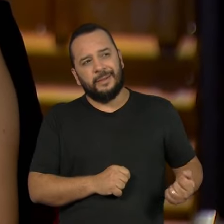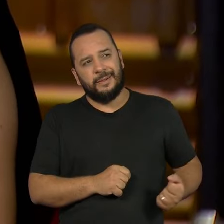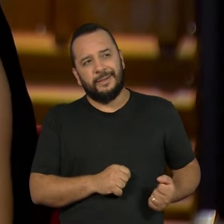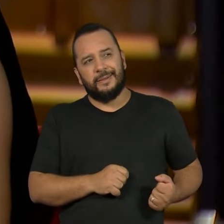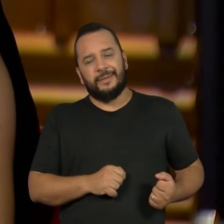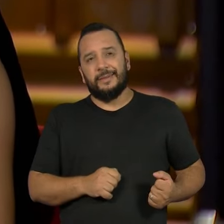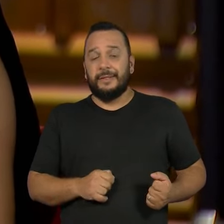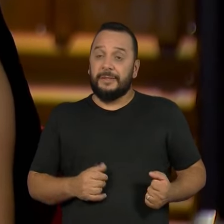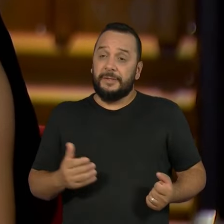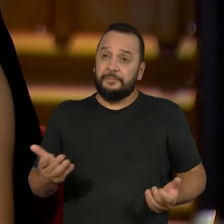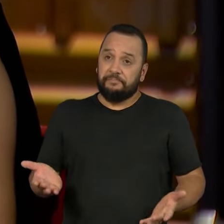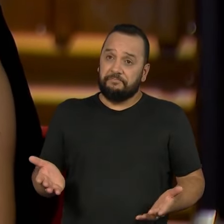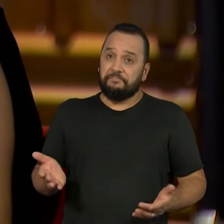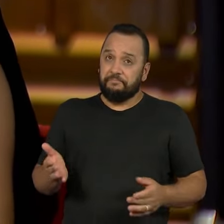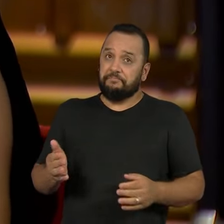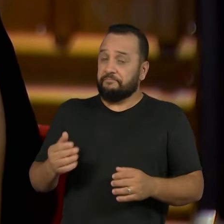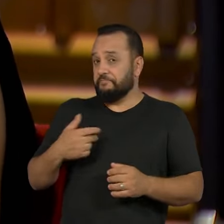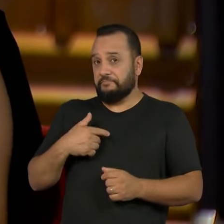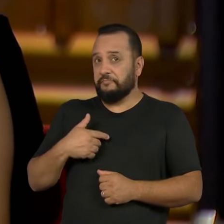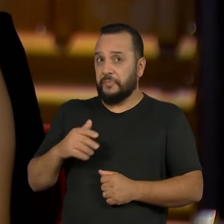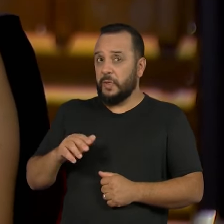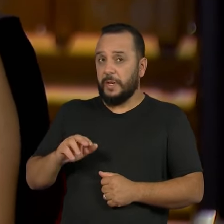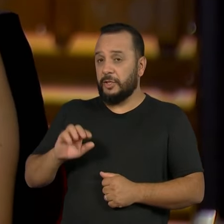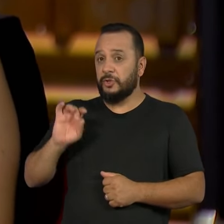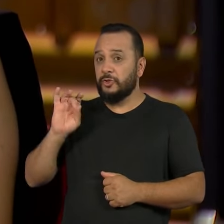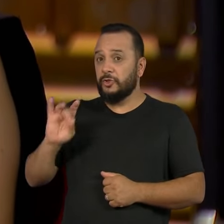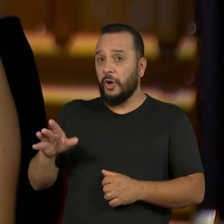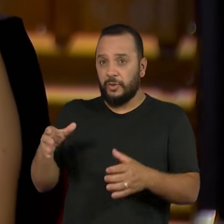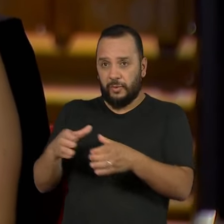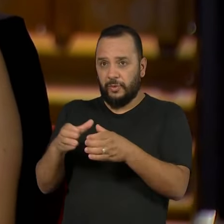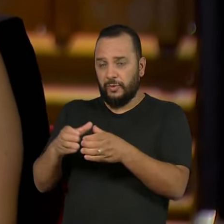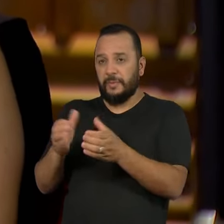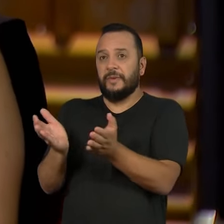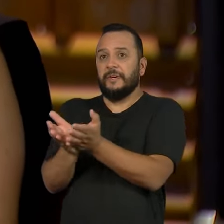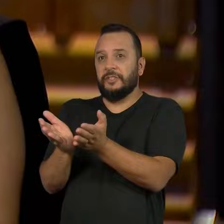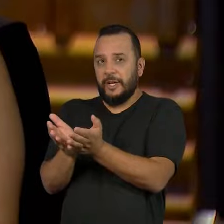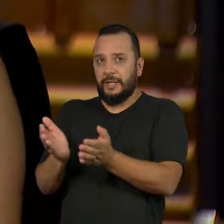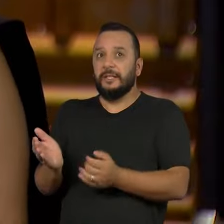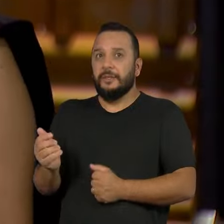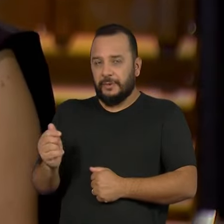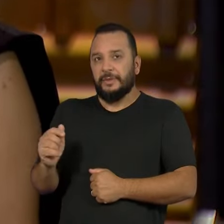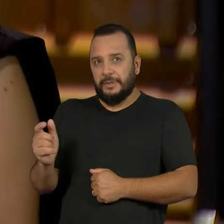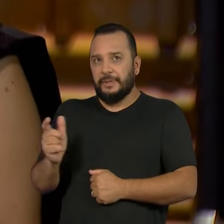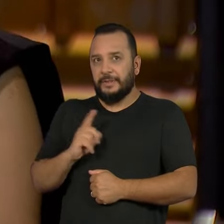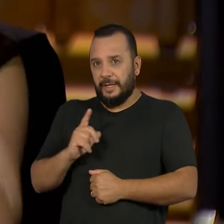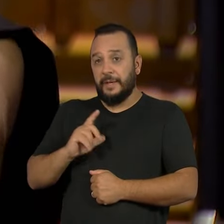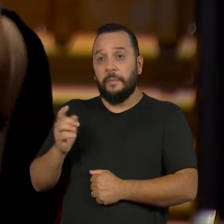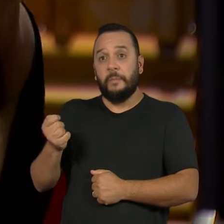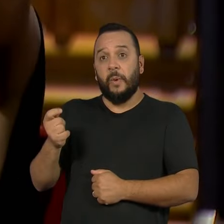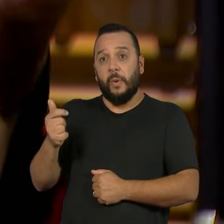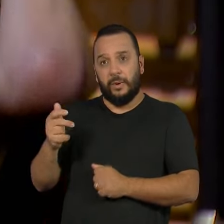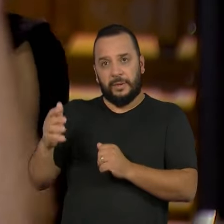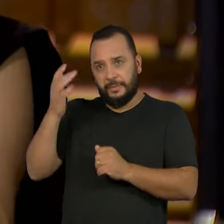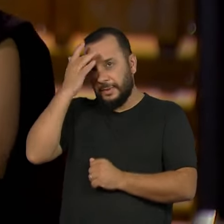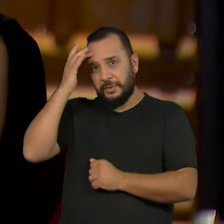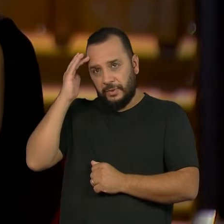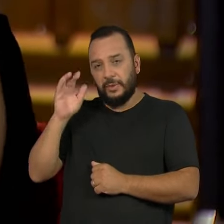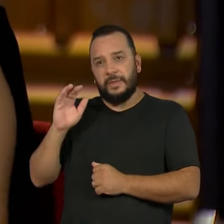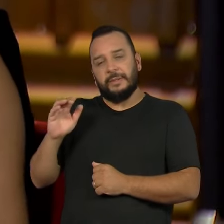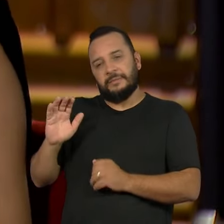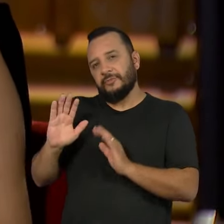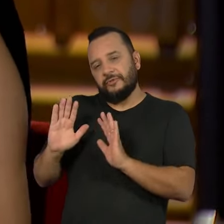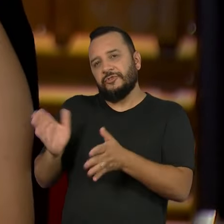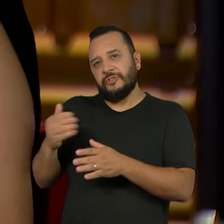acho que também também podemos dizer que não só é não é só na bancada evangélica que temos menos progressistas eu diria não é uma exclusividade da